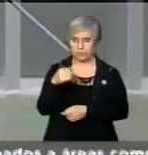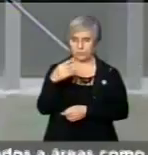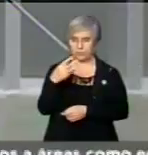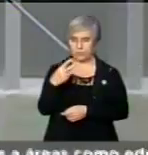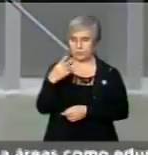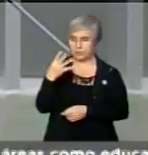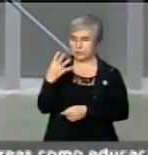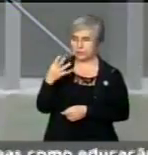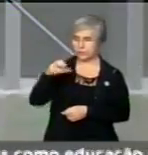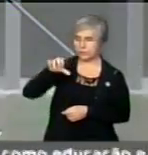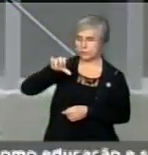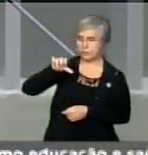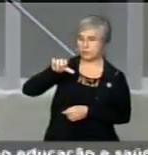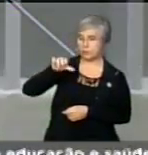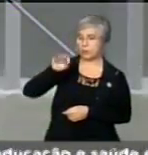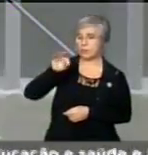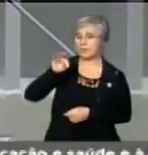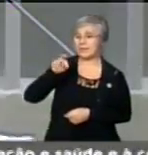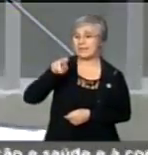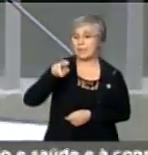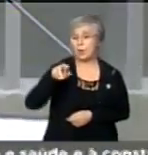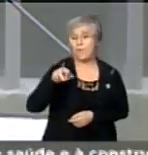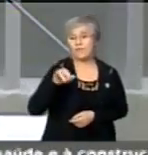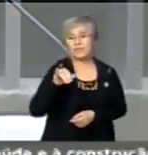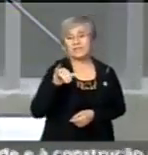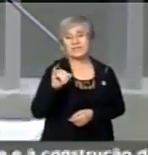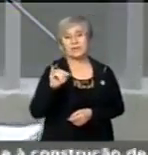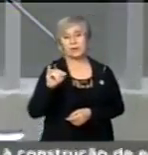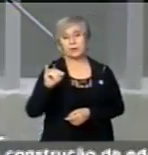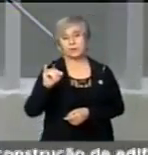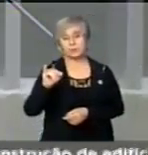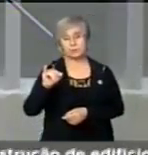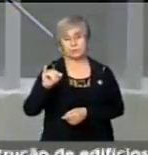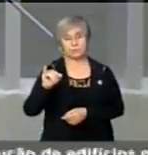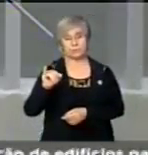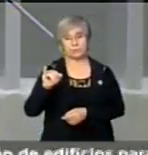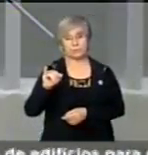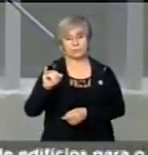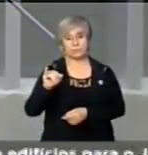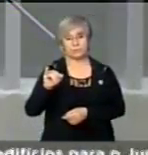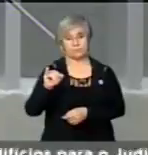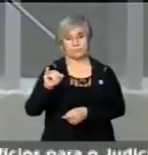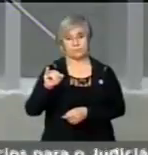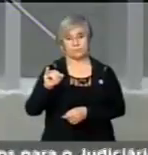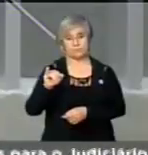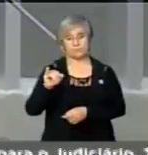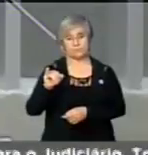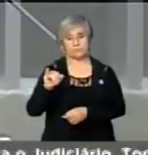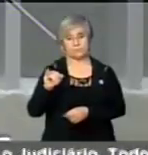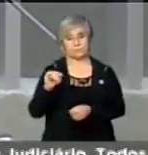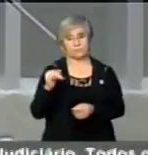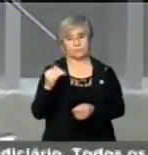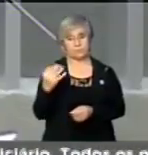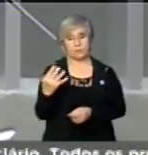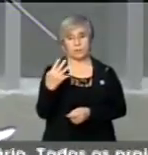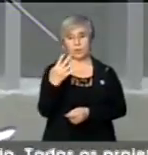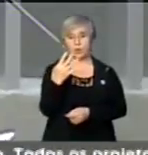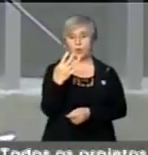1,349 trilhão, mais de 1 trilhão de reais, ou seja,